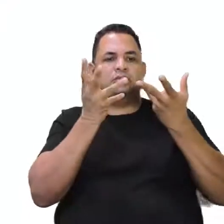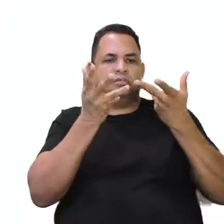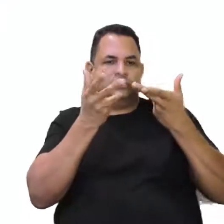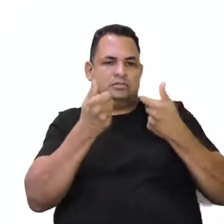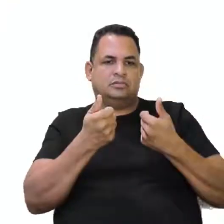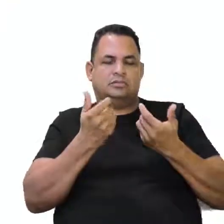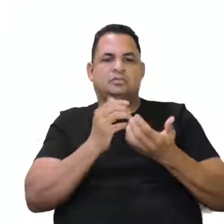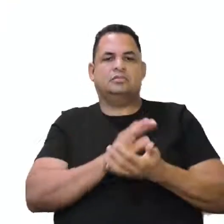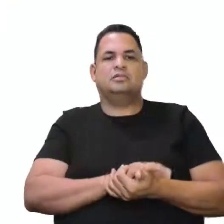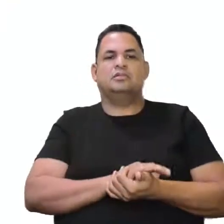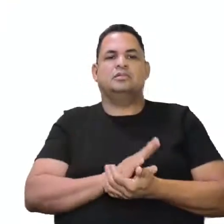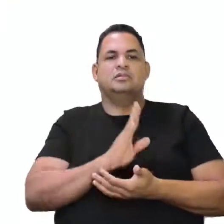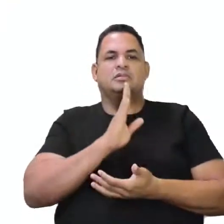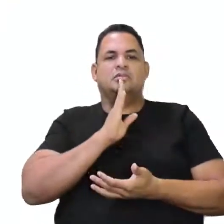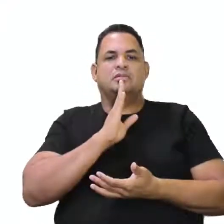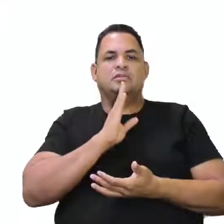habilidade.